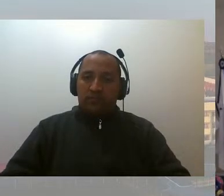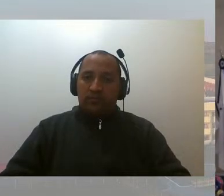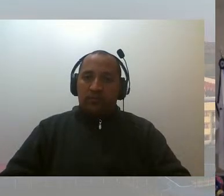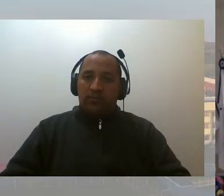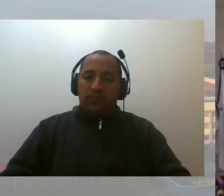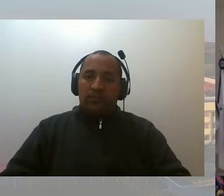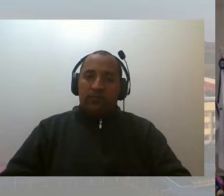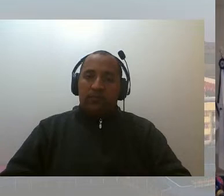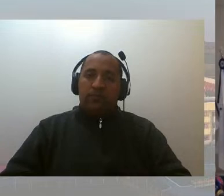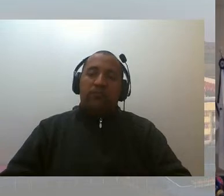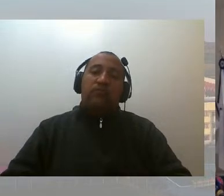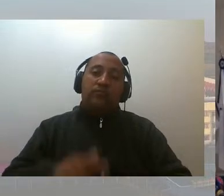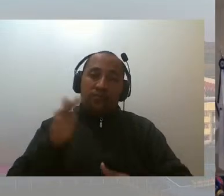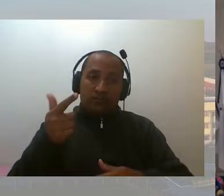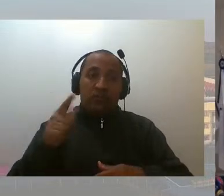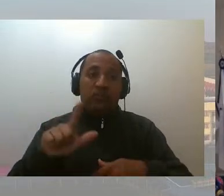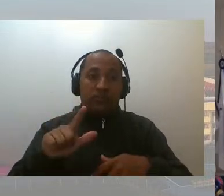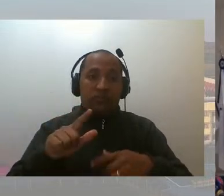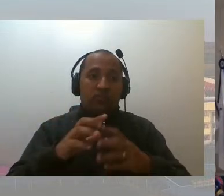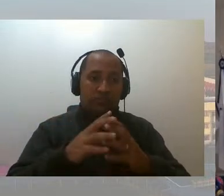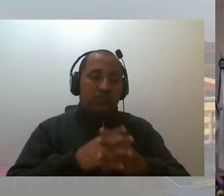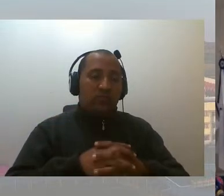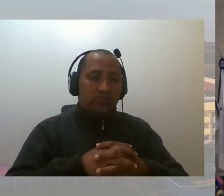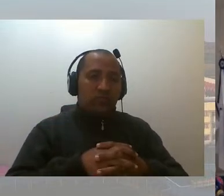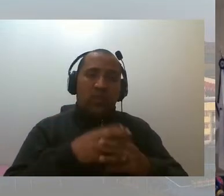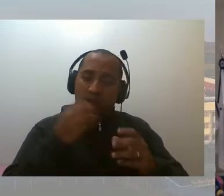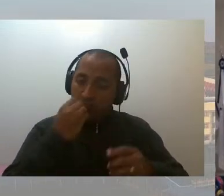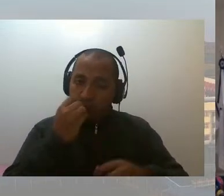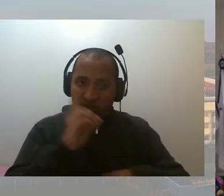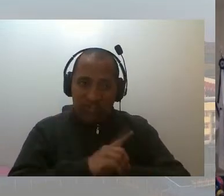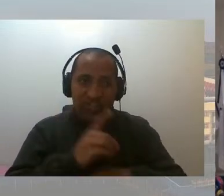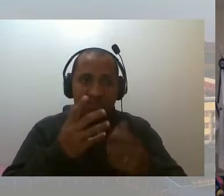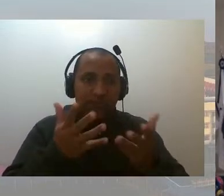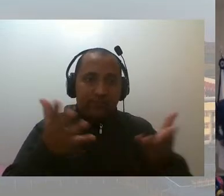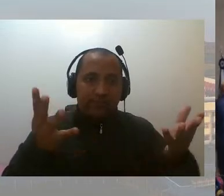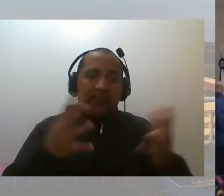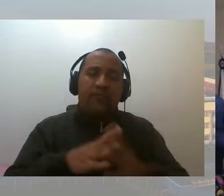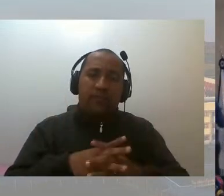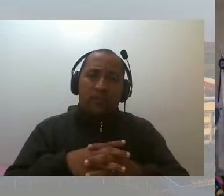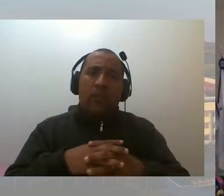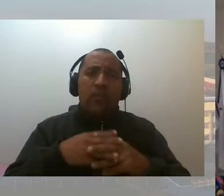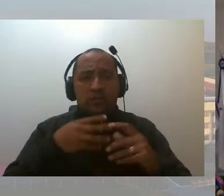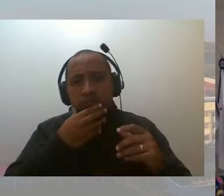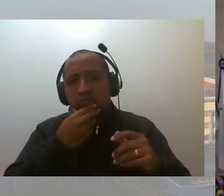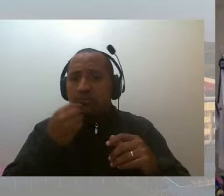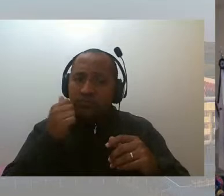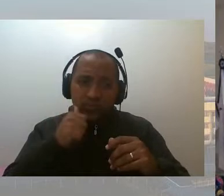Então, novamente, bom dia a todos e a todas.